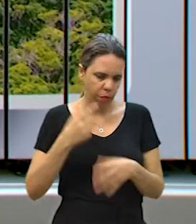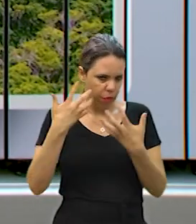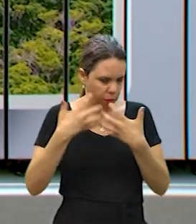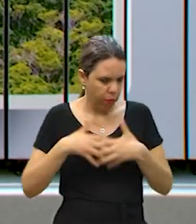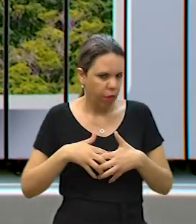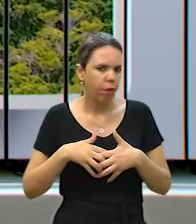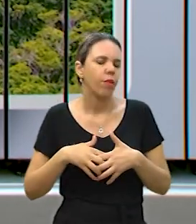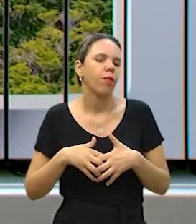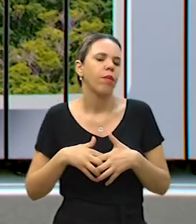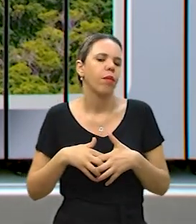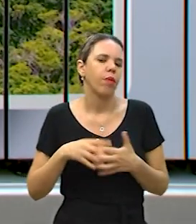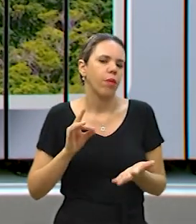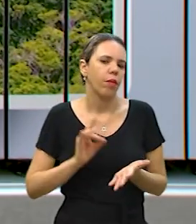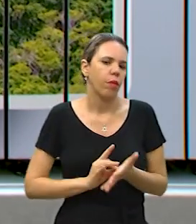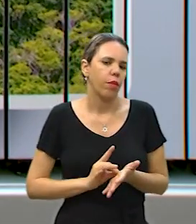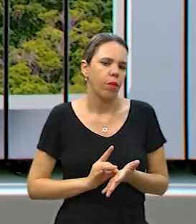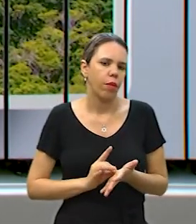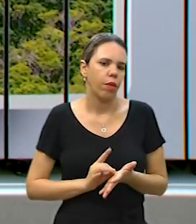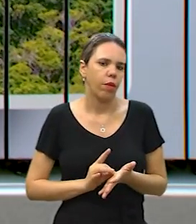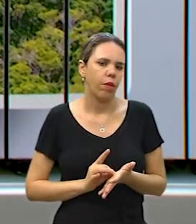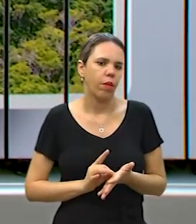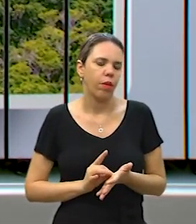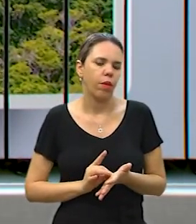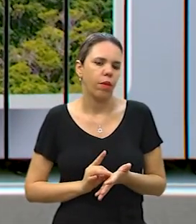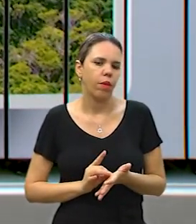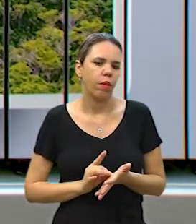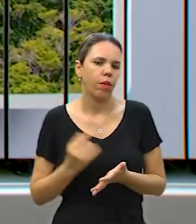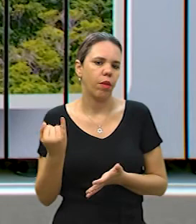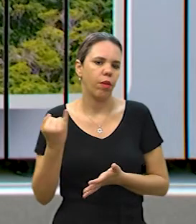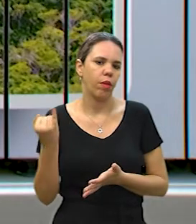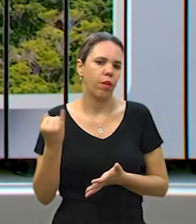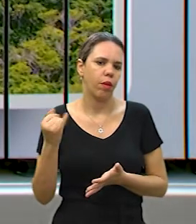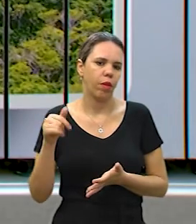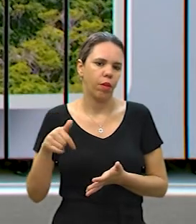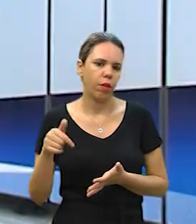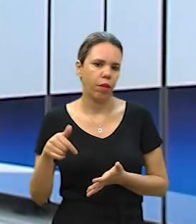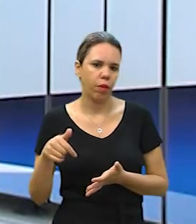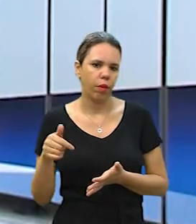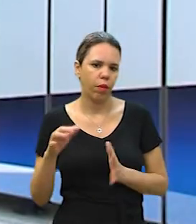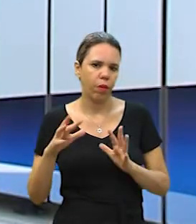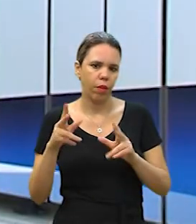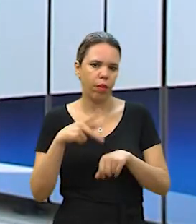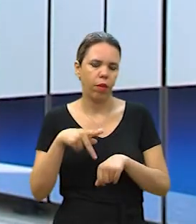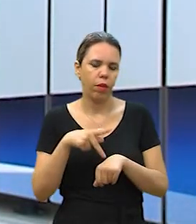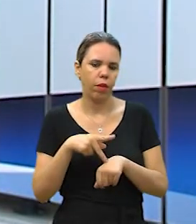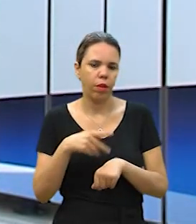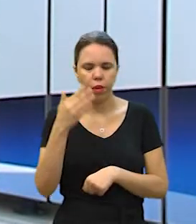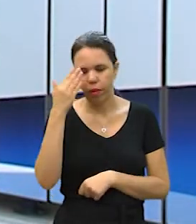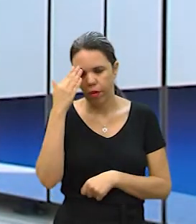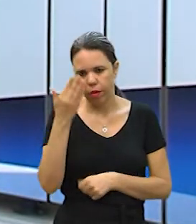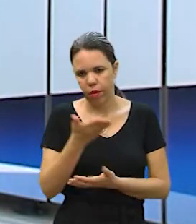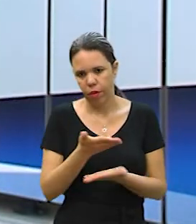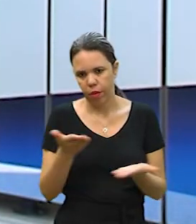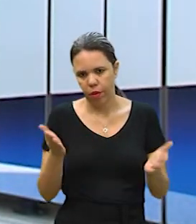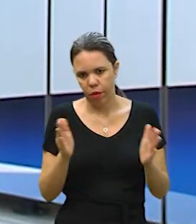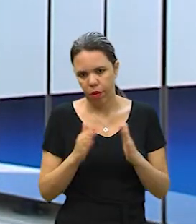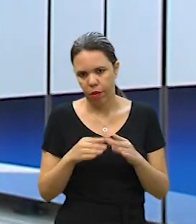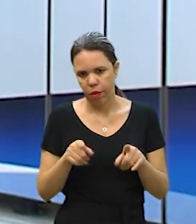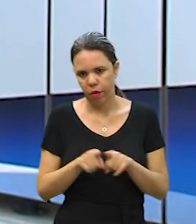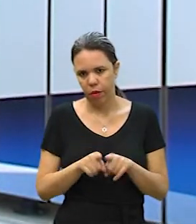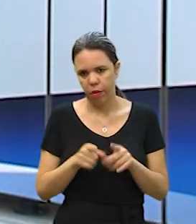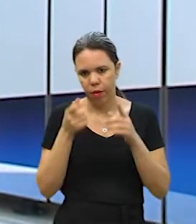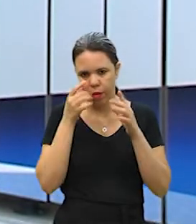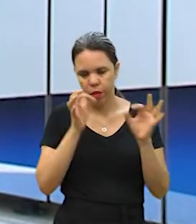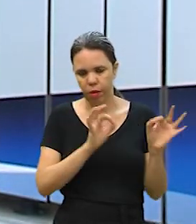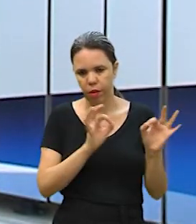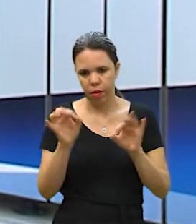essa realidade, de fato, tão importante aqui para todo o país. E eu agradeço você aí de casa pela sua companhia, pela